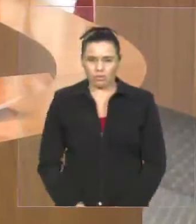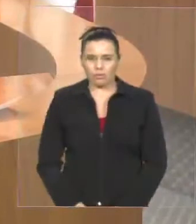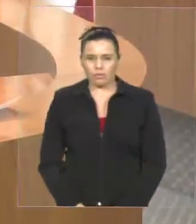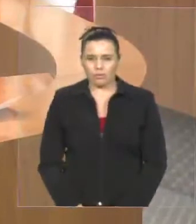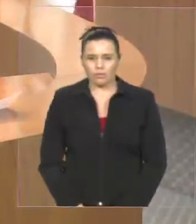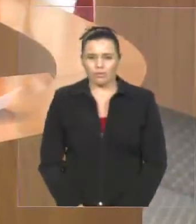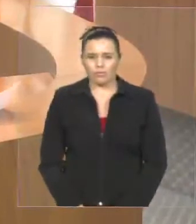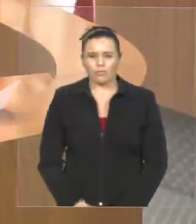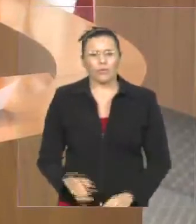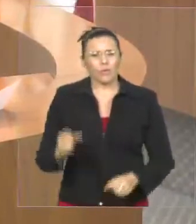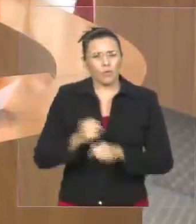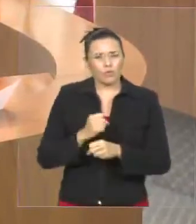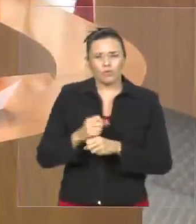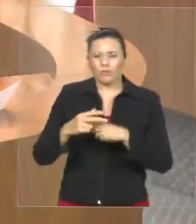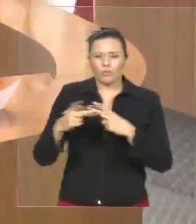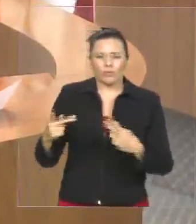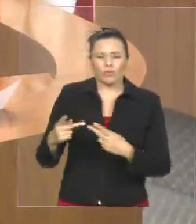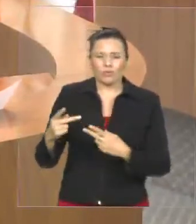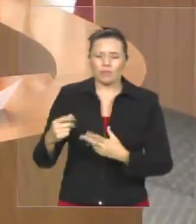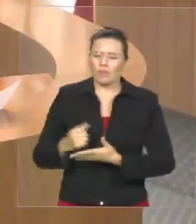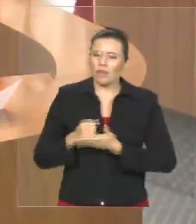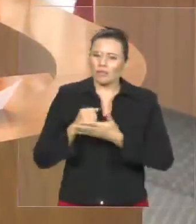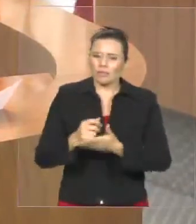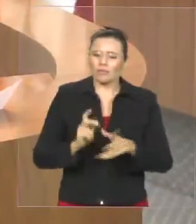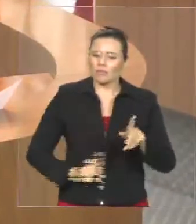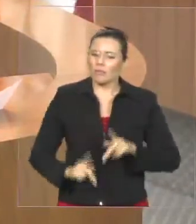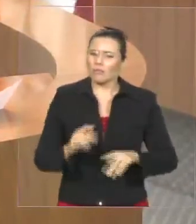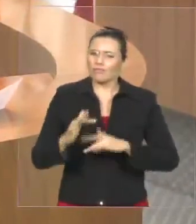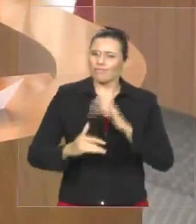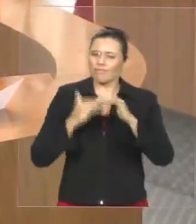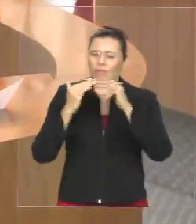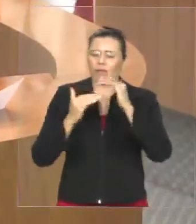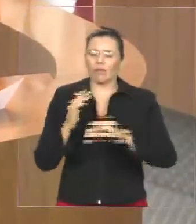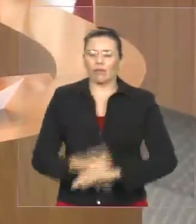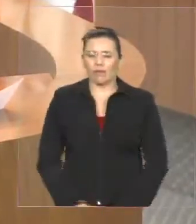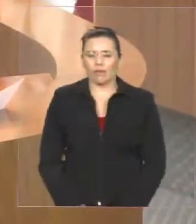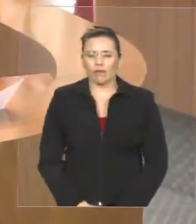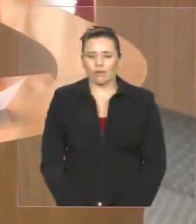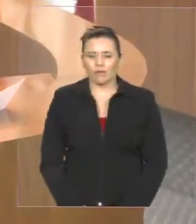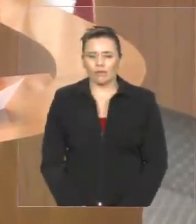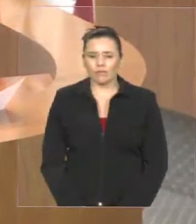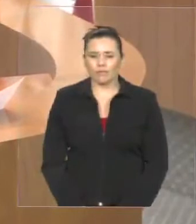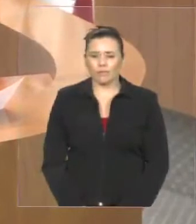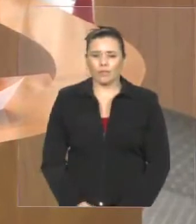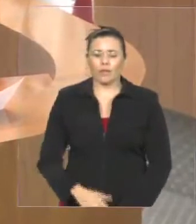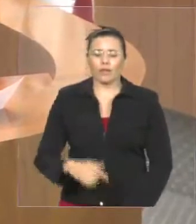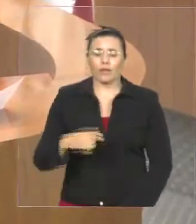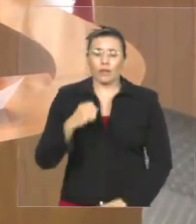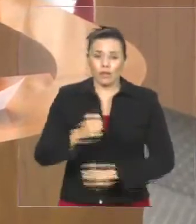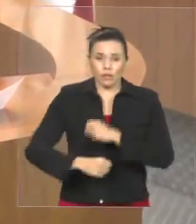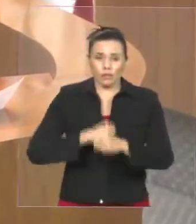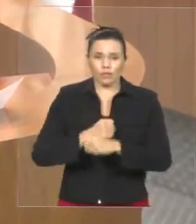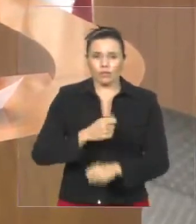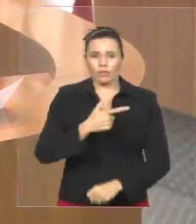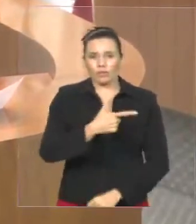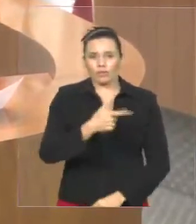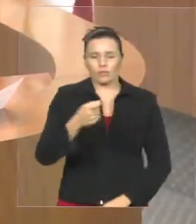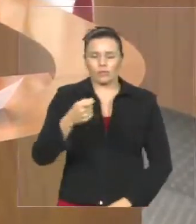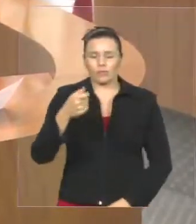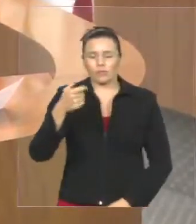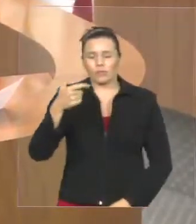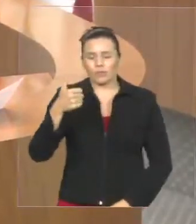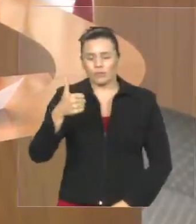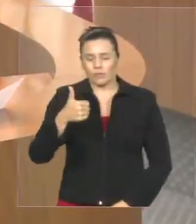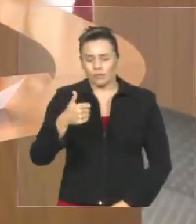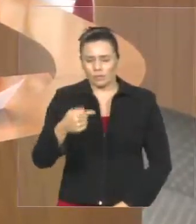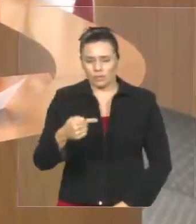neste momento, nós temos desafios para o próximo ano, deputado Estênio,